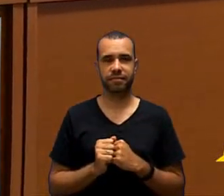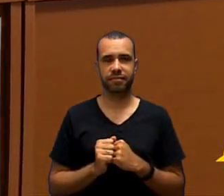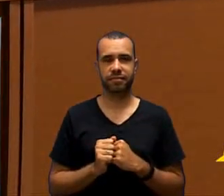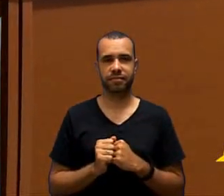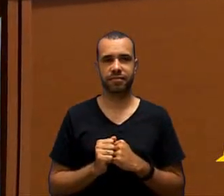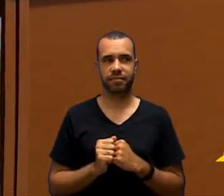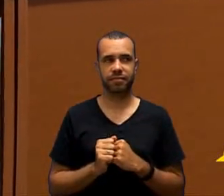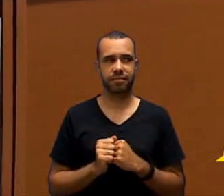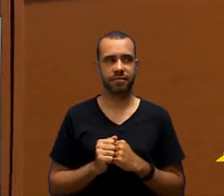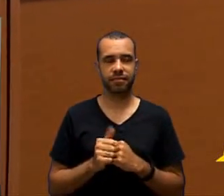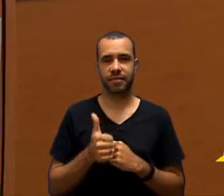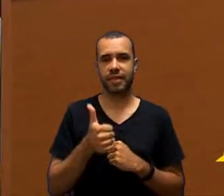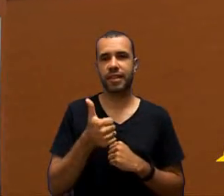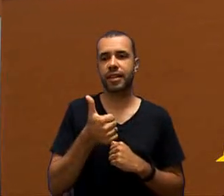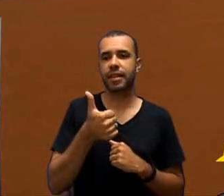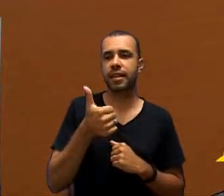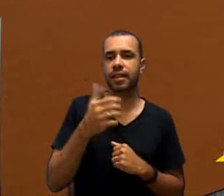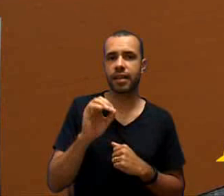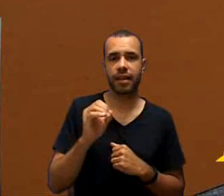Libera a mesa da Izinha aí.